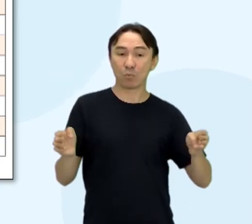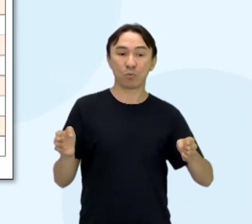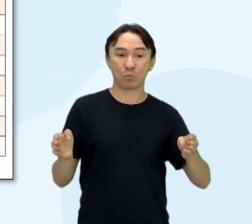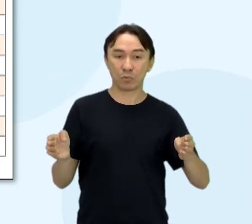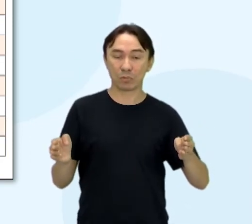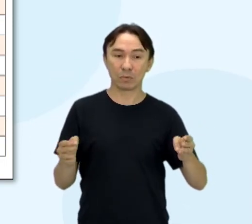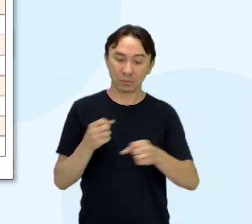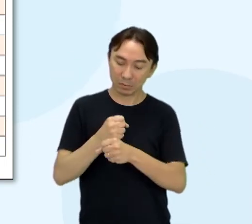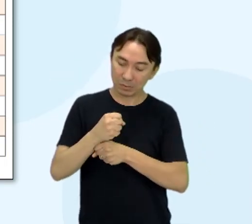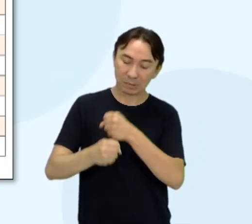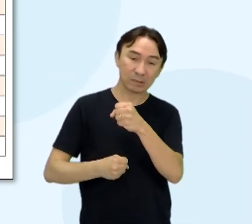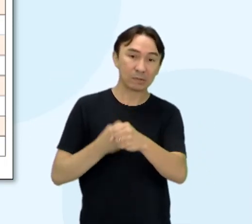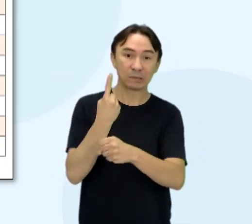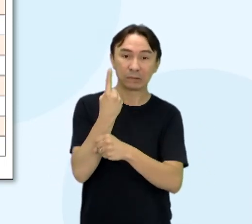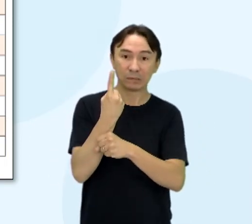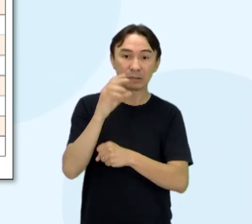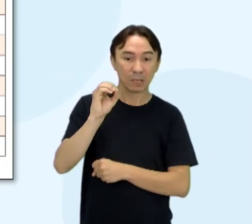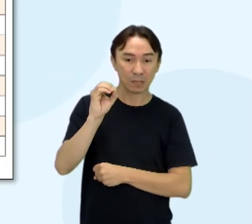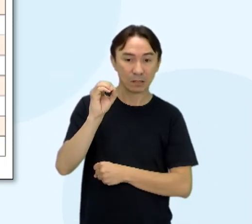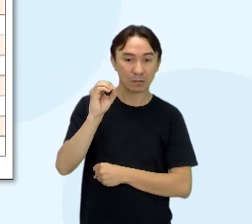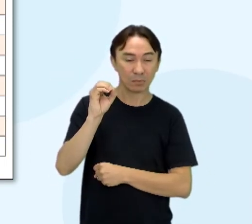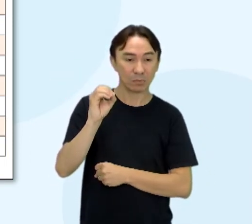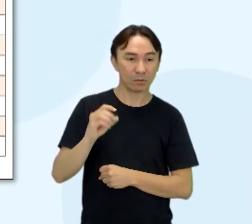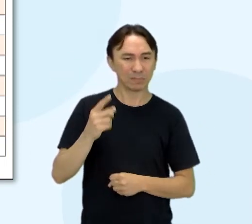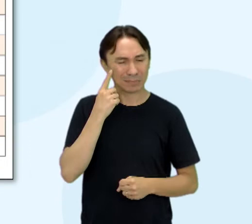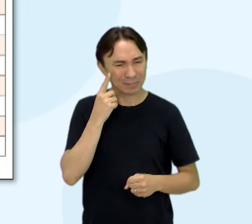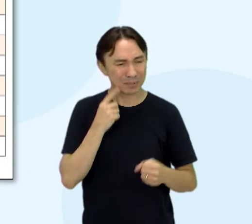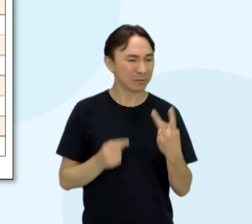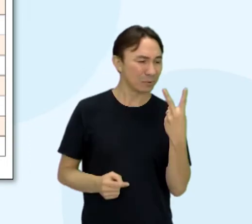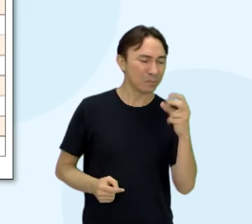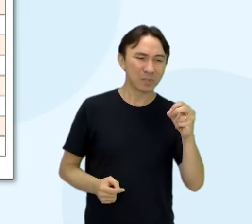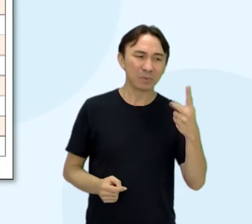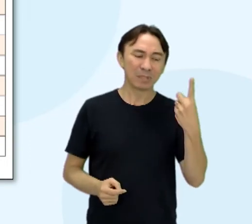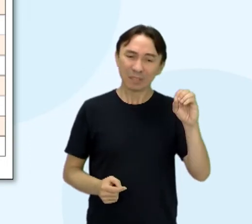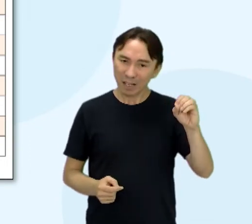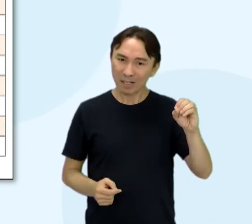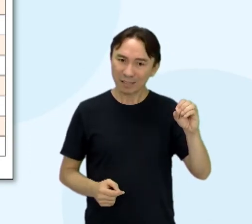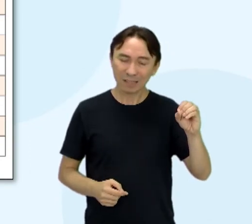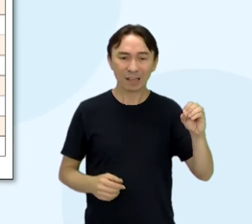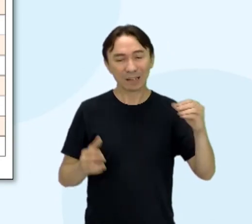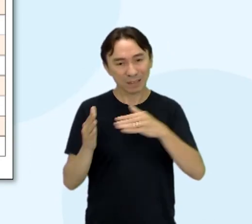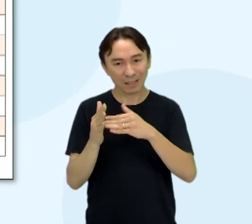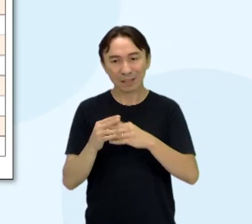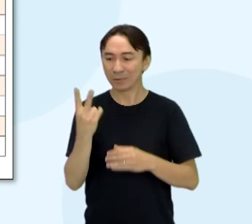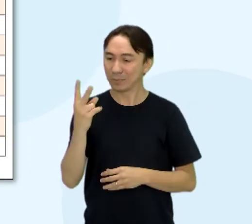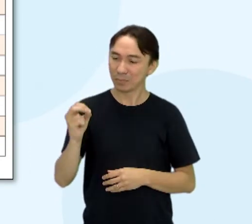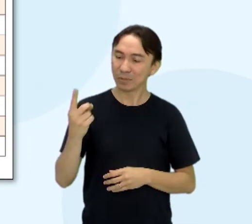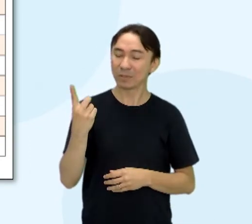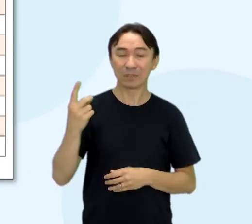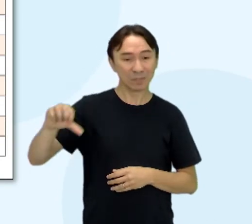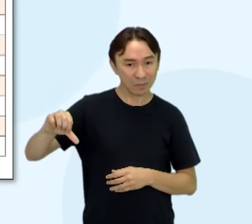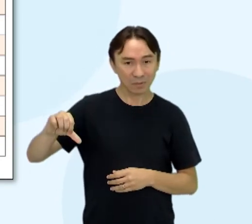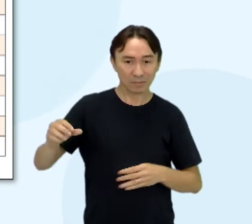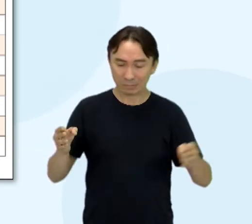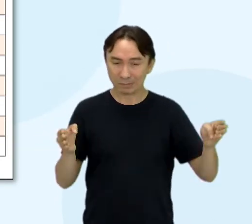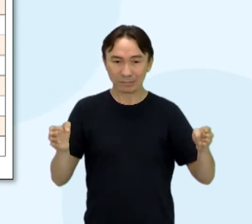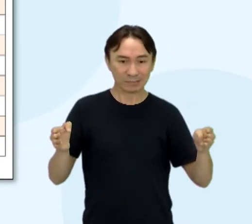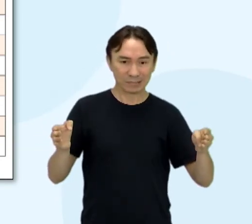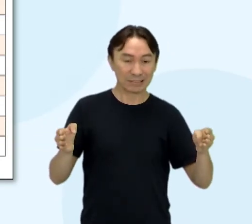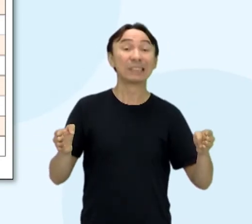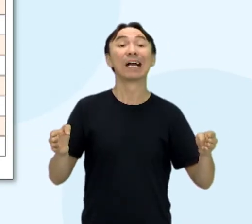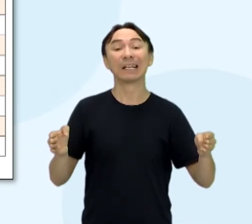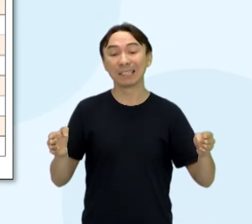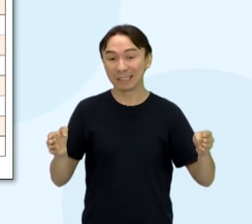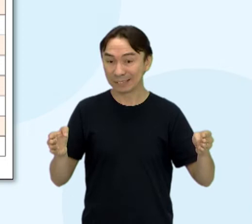ok? Mas parece que de 2010 até 2019 só tem 9. Não, porque você está considerando 2010. Então,